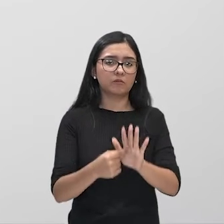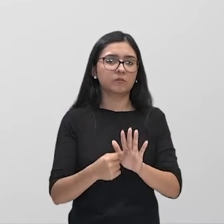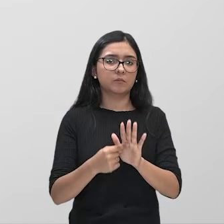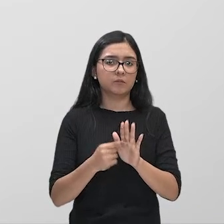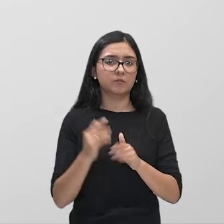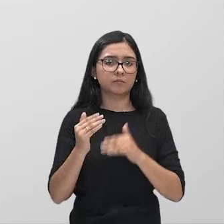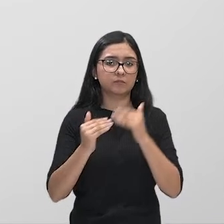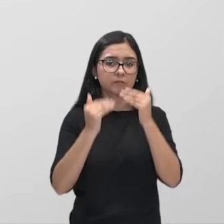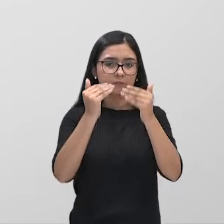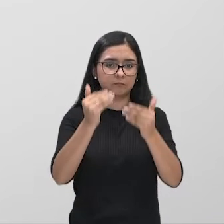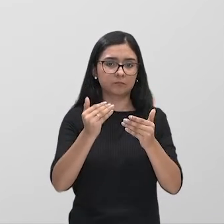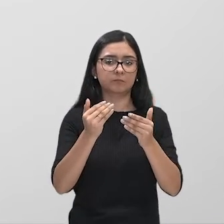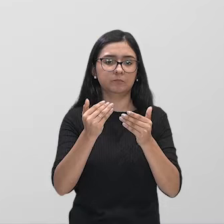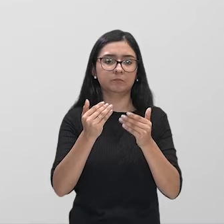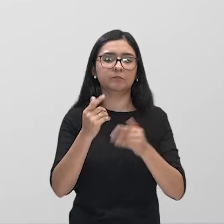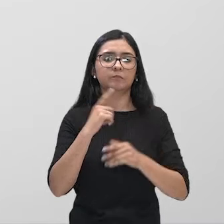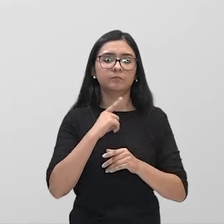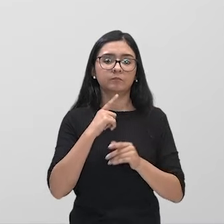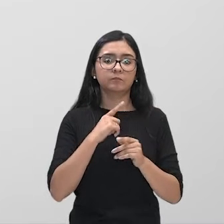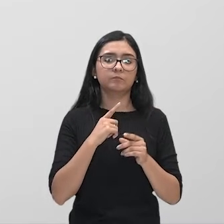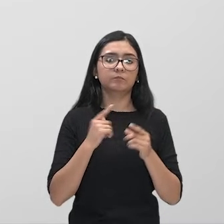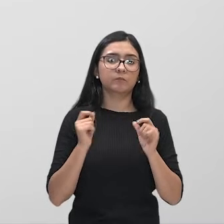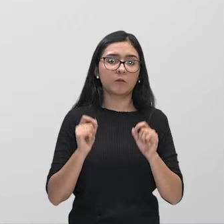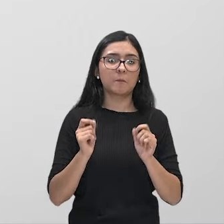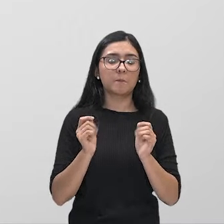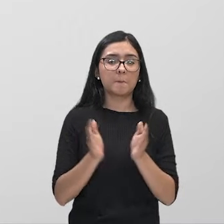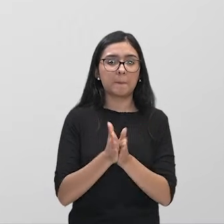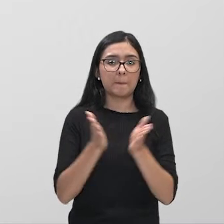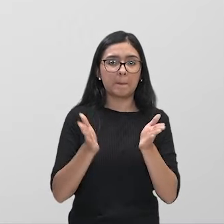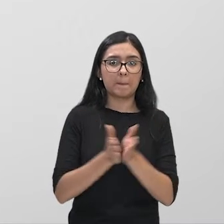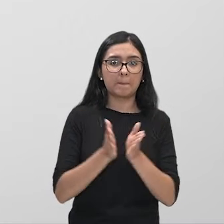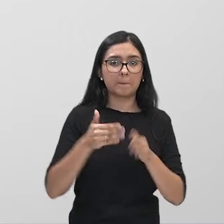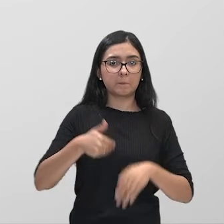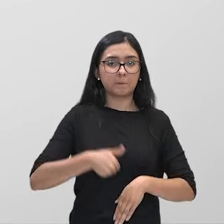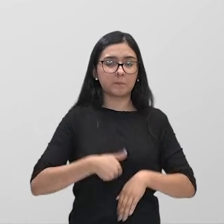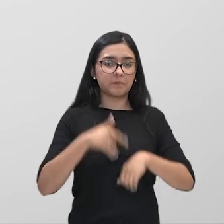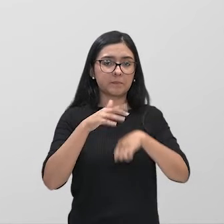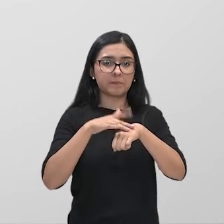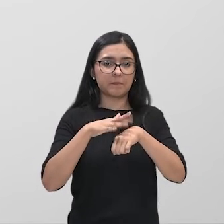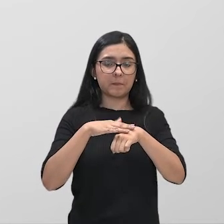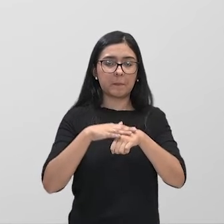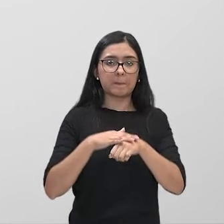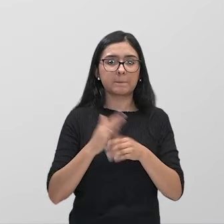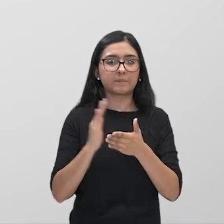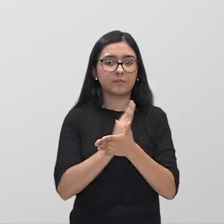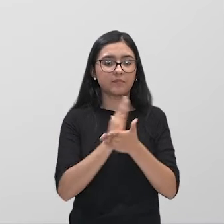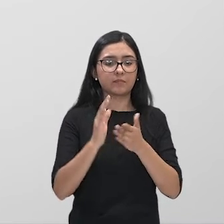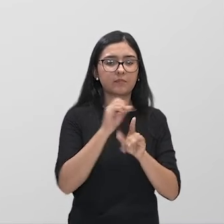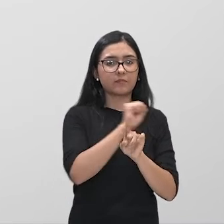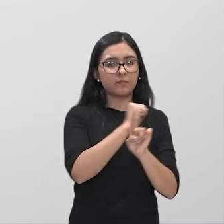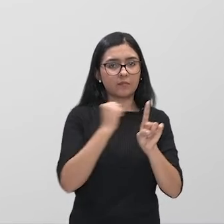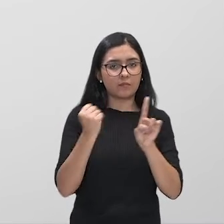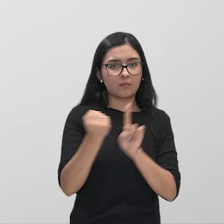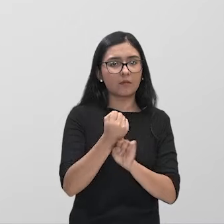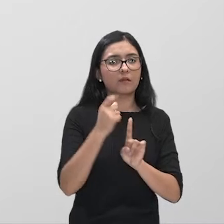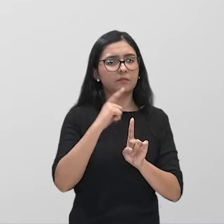sem precedentes contra a pobreza, fome e doenças, muitas sociedades continuam tendo problemas.